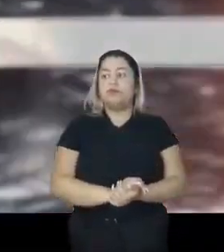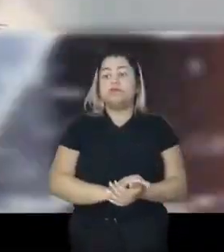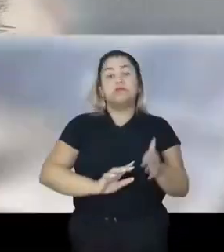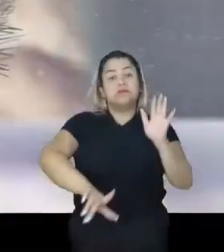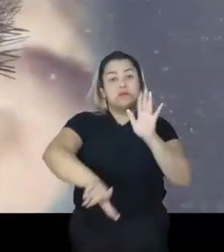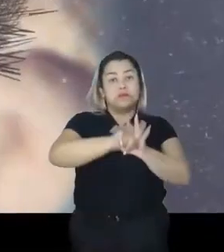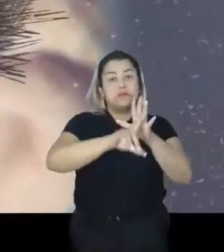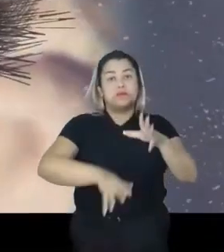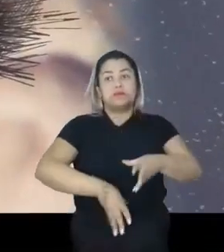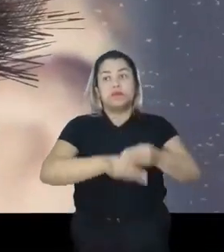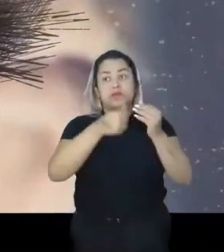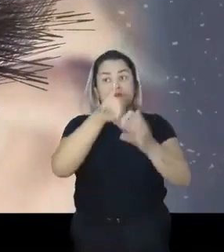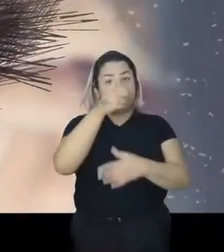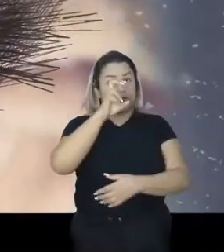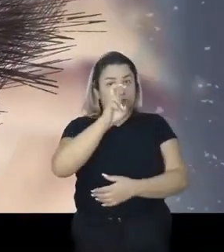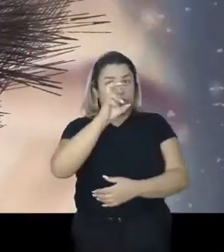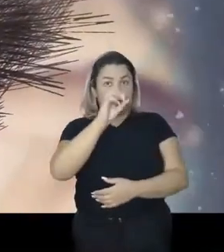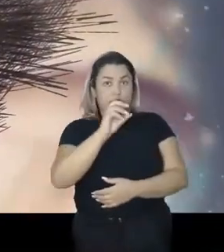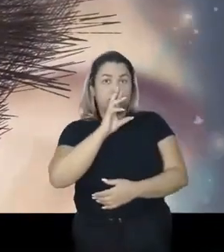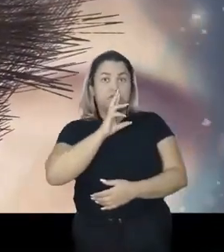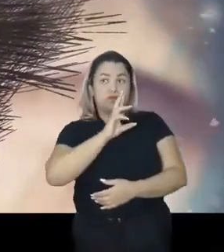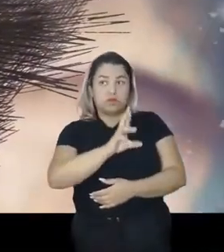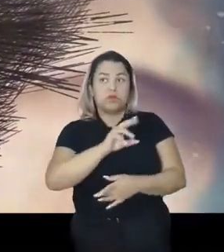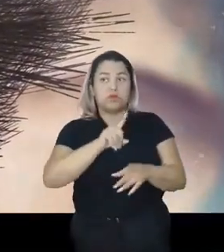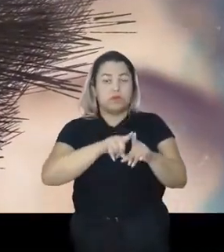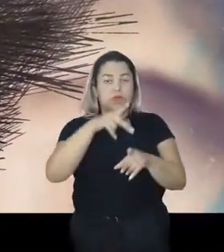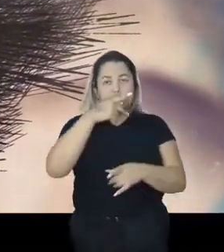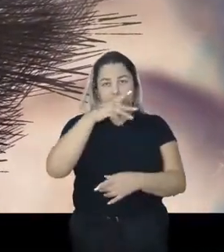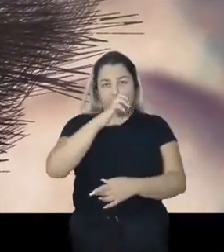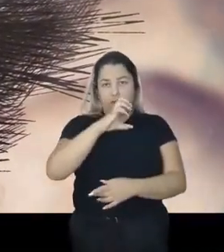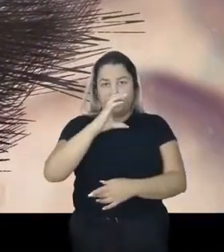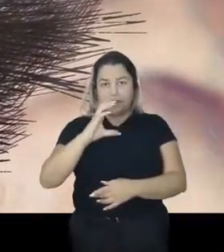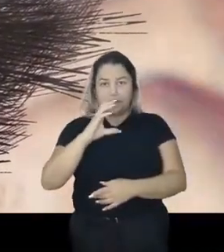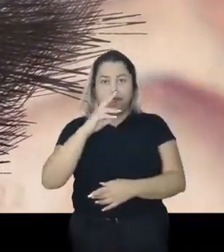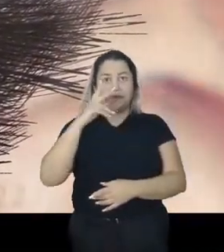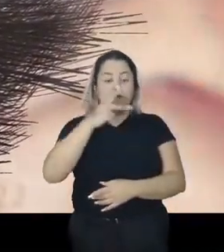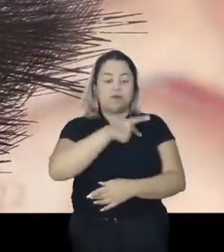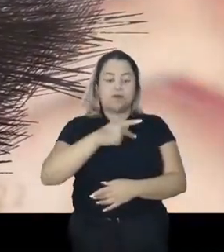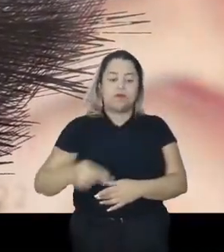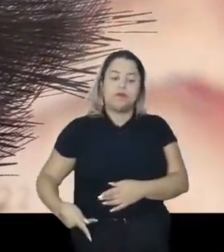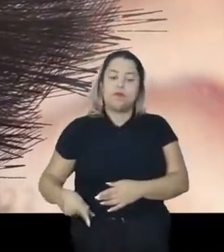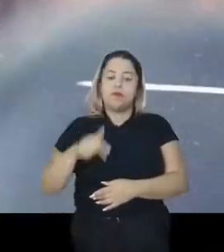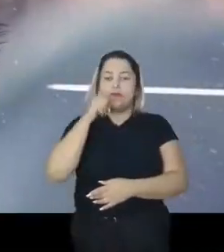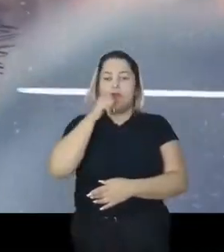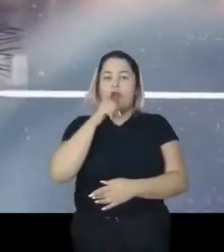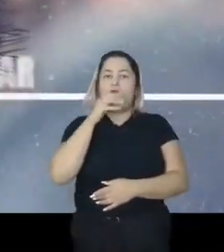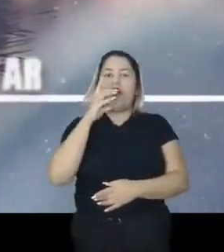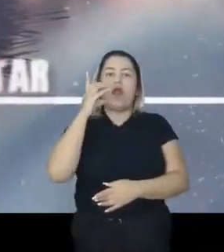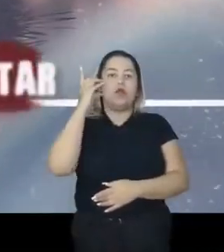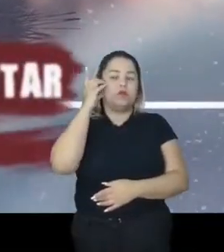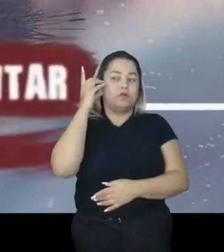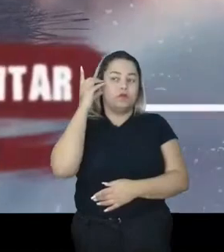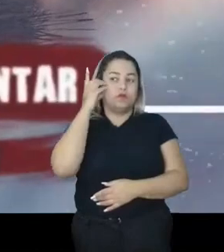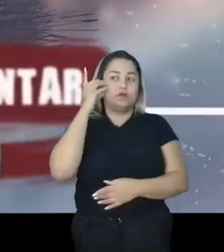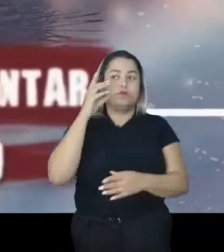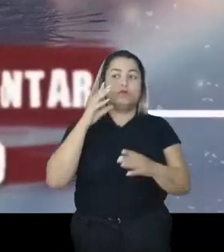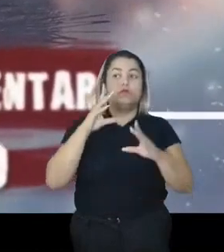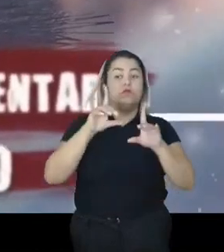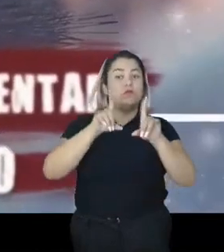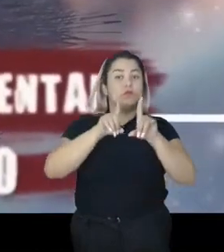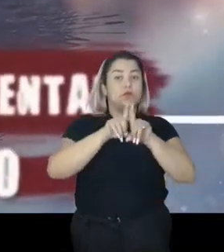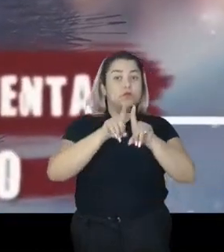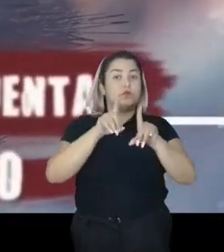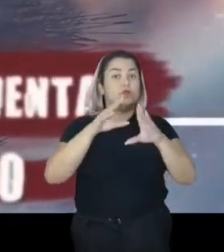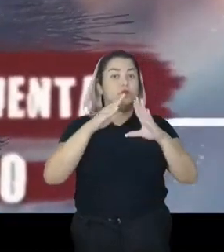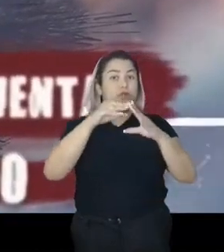complementar 150 Que resultou desta PEC Sancionada pela presidenta Dilma Rousseff As domésticas passaram a ter direitos